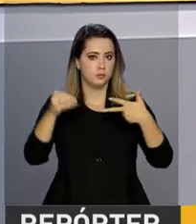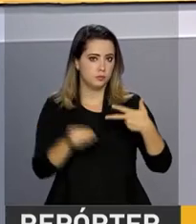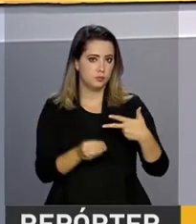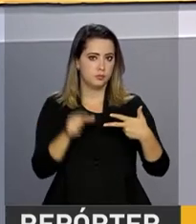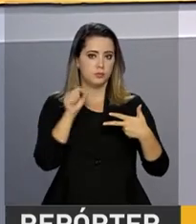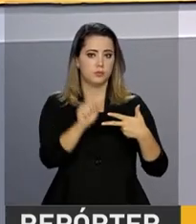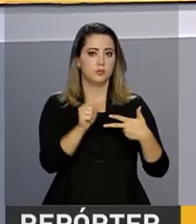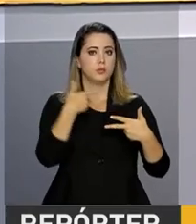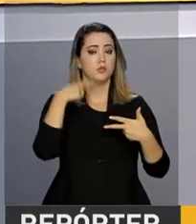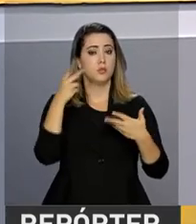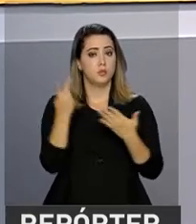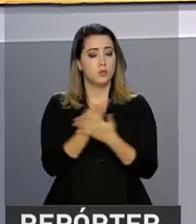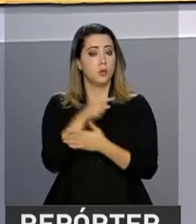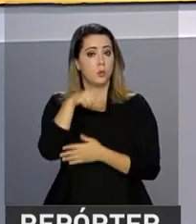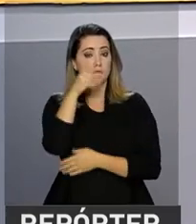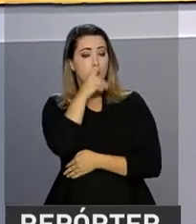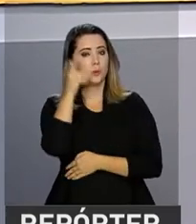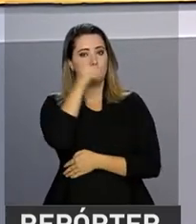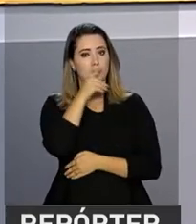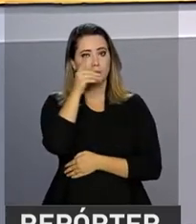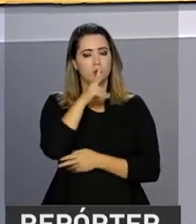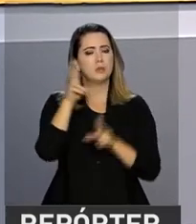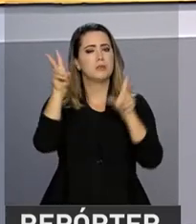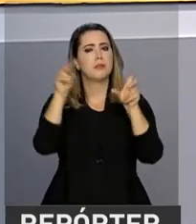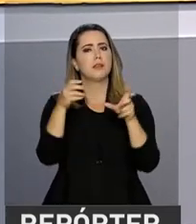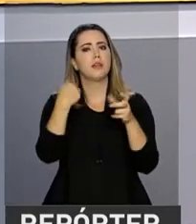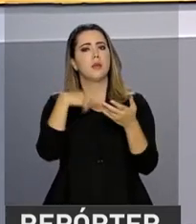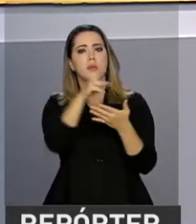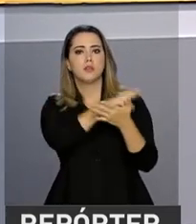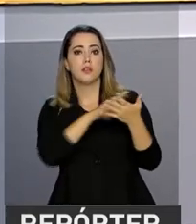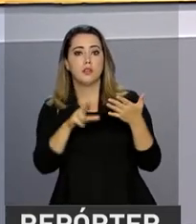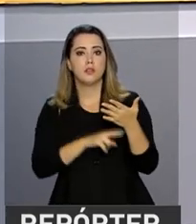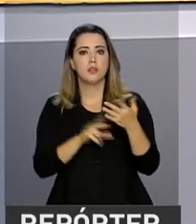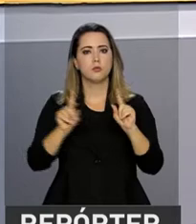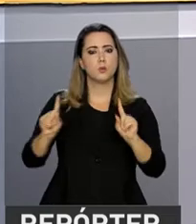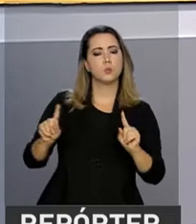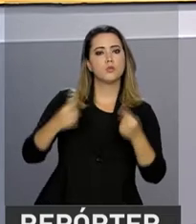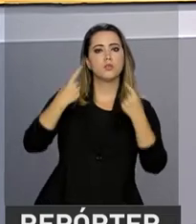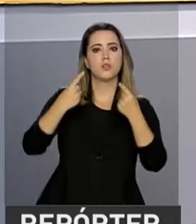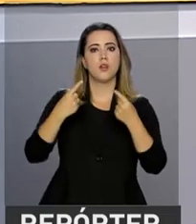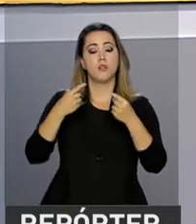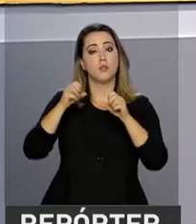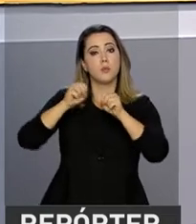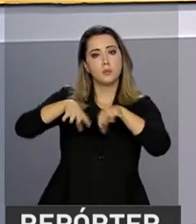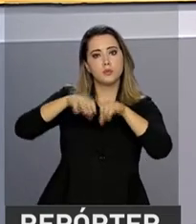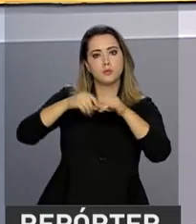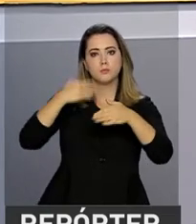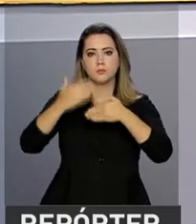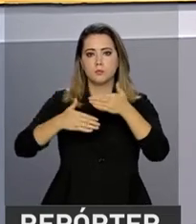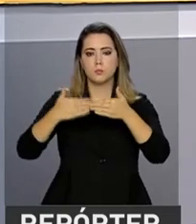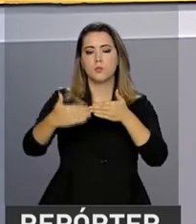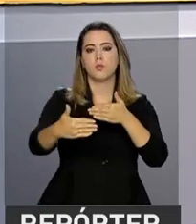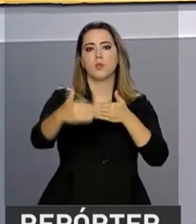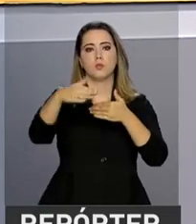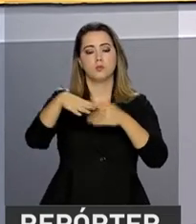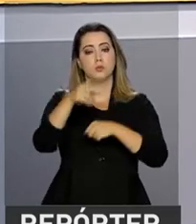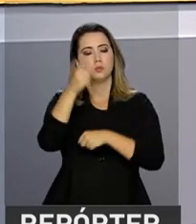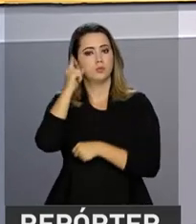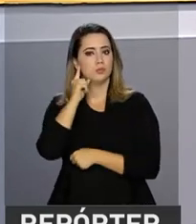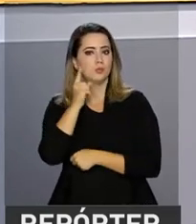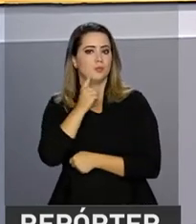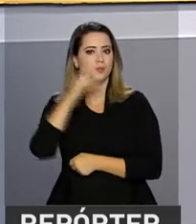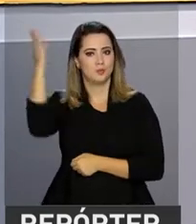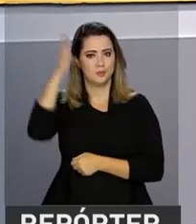do Ensino Médio, Enem, foi nesse domingo e teve como tema da redação os desafios para a formação educacional de